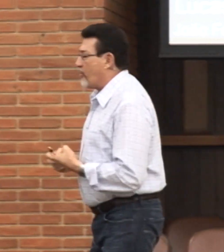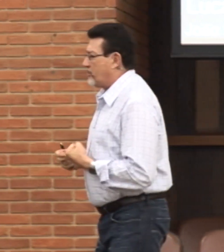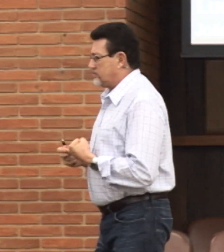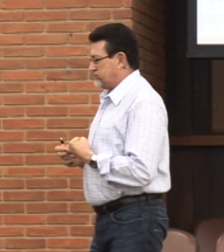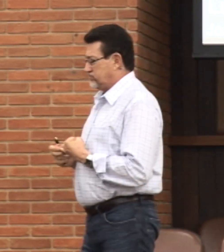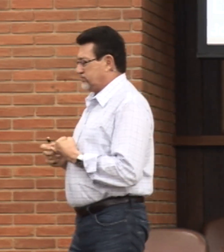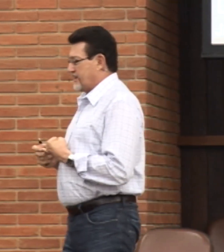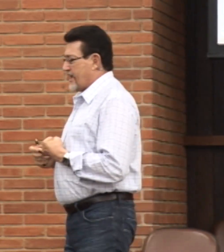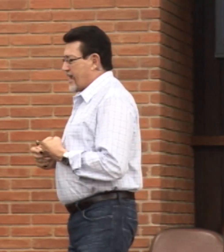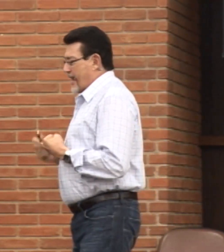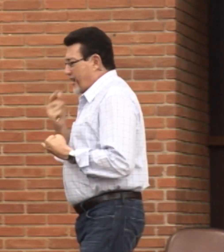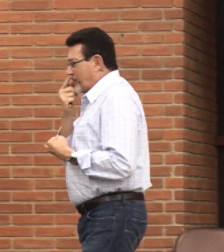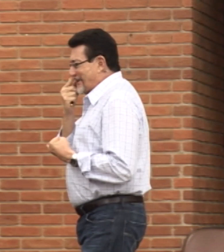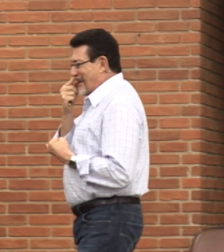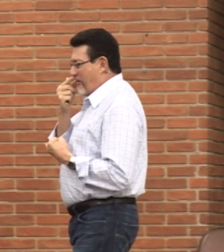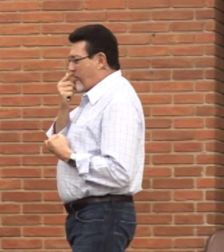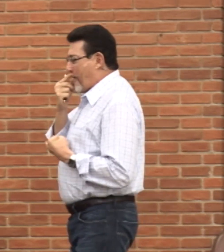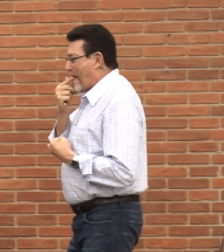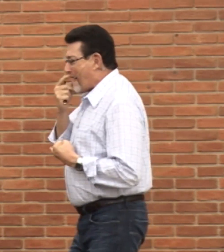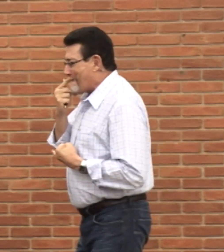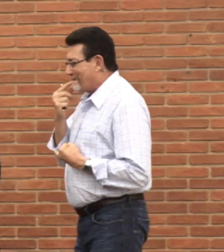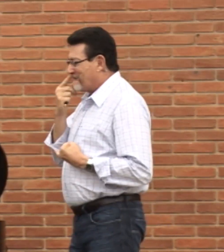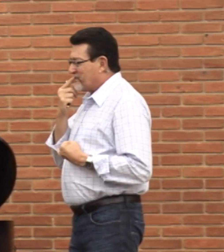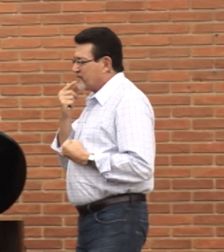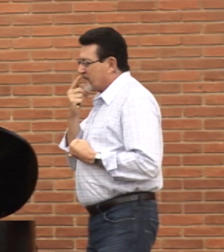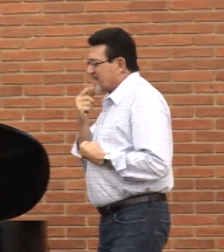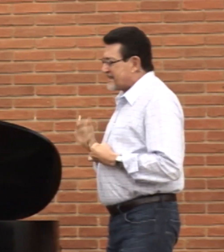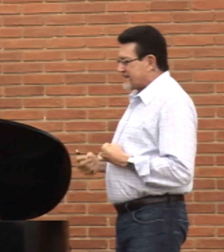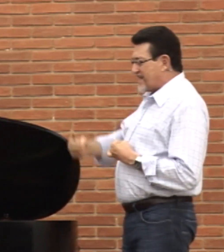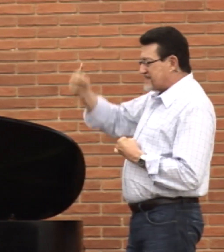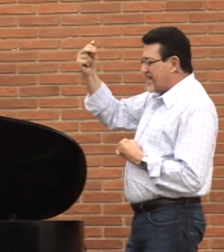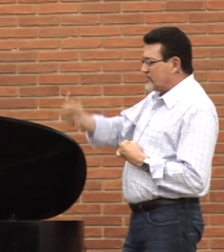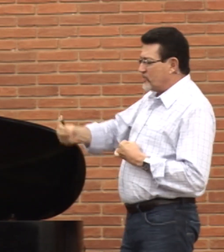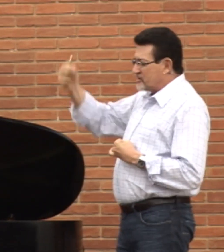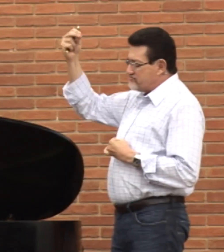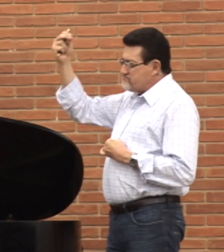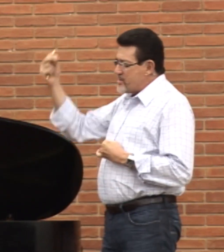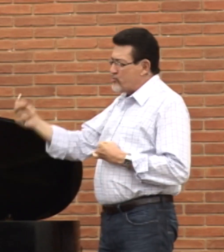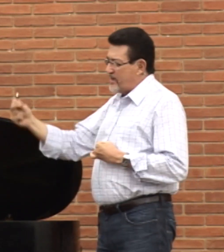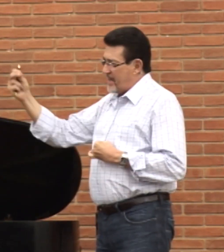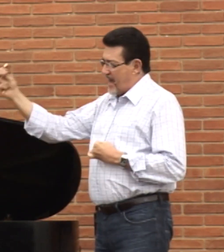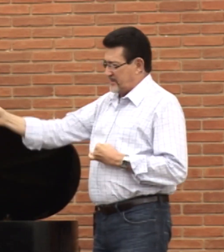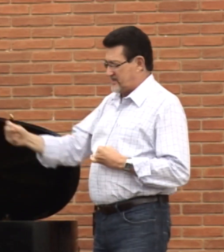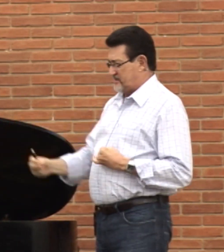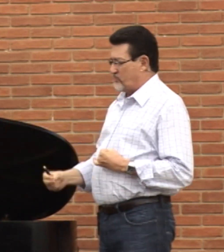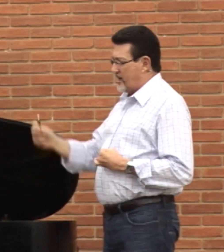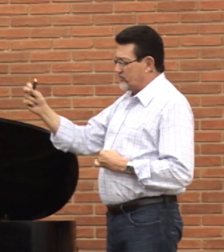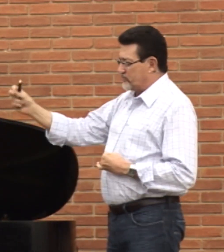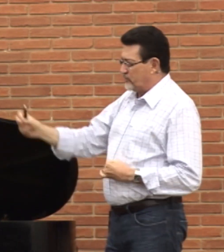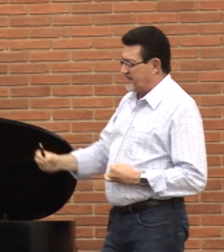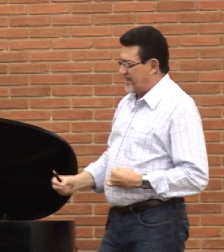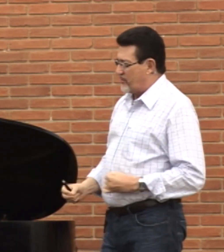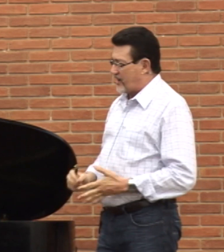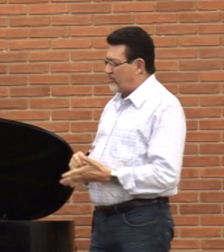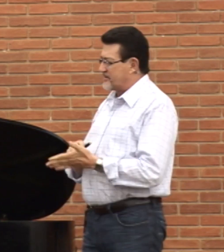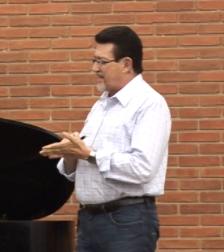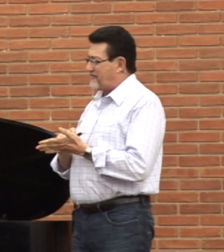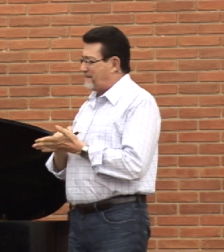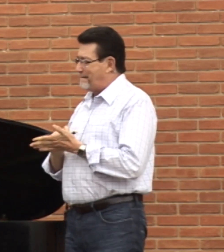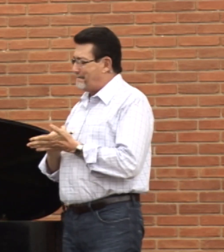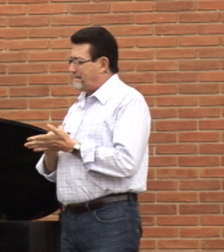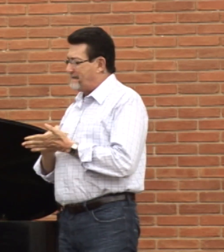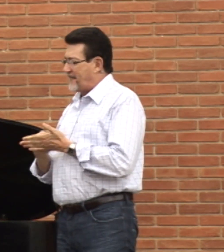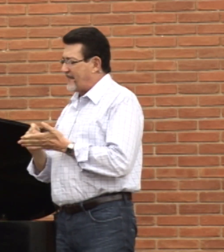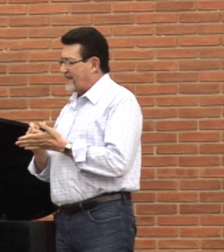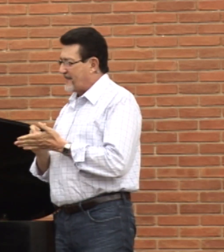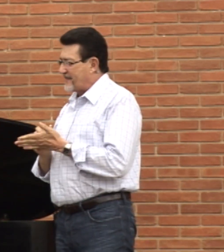João eu lhe devo 300 mil reais no ano do Jubileu a